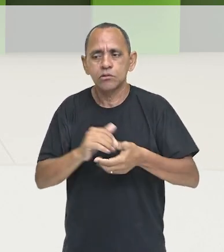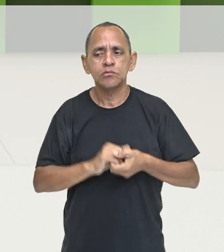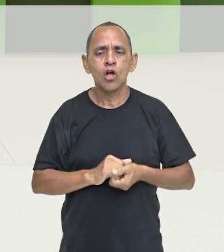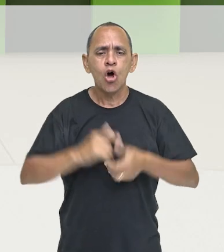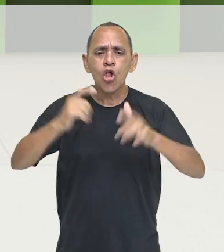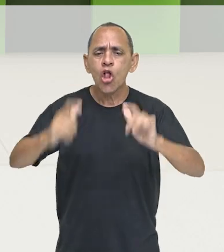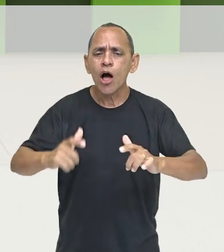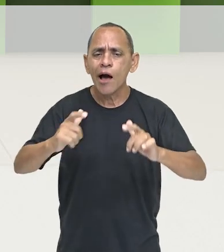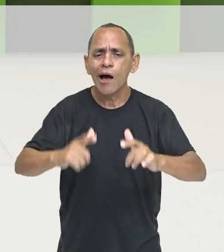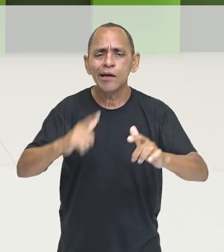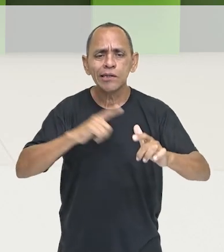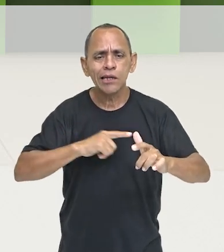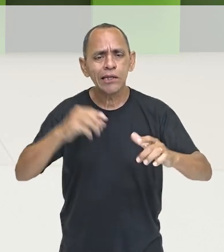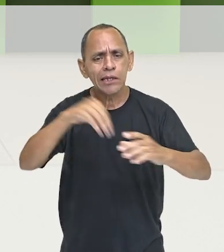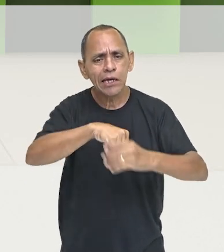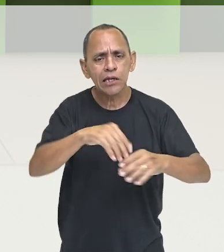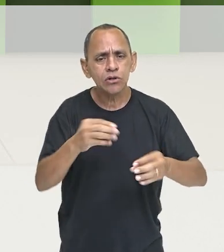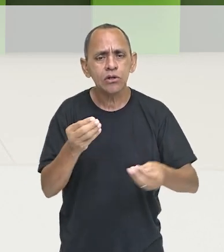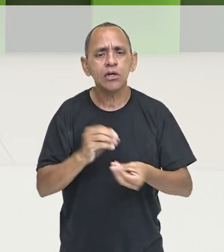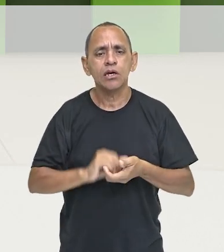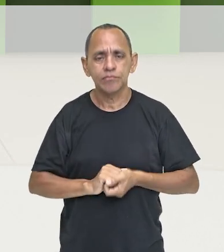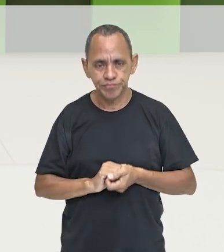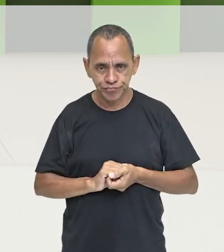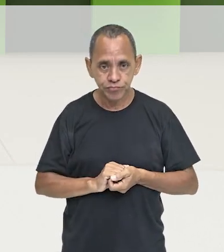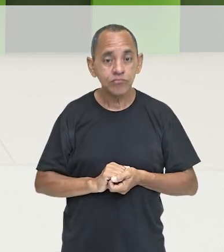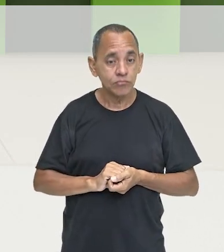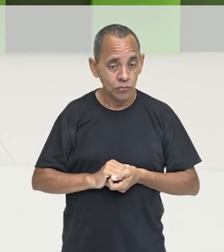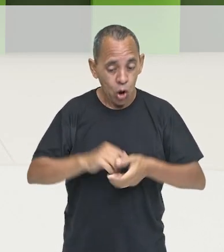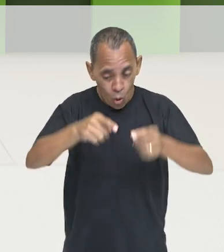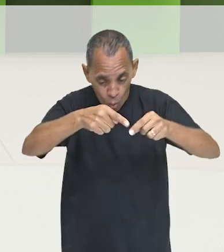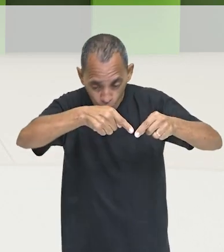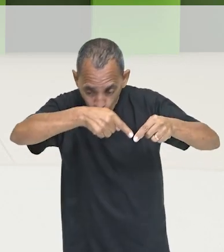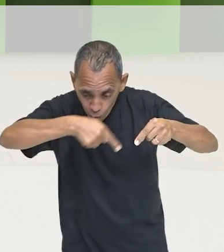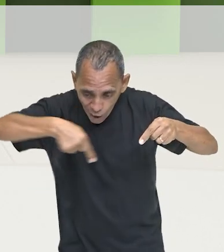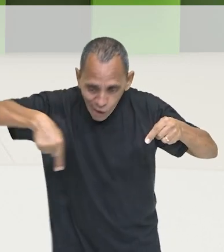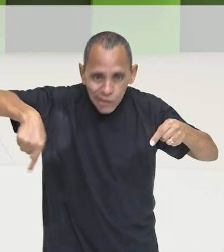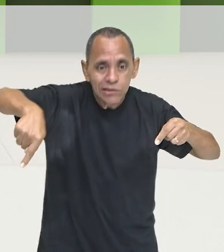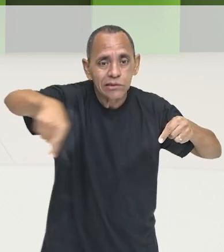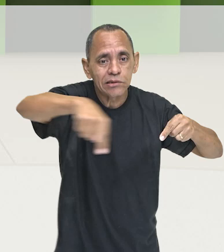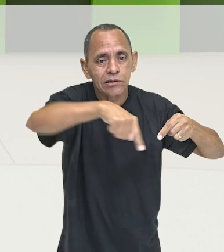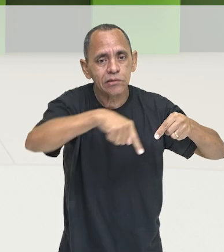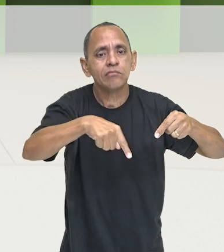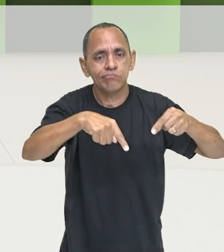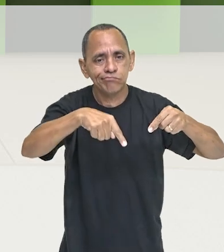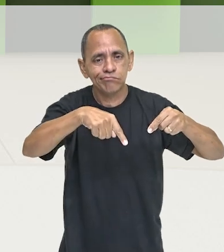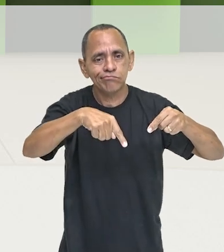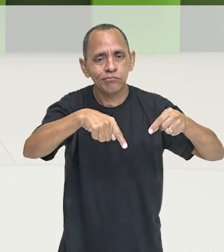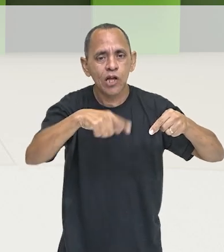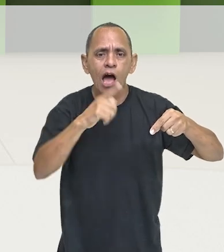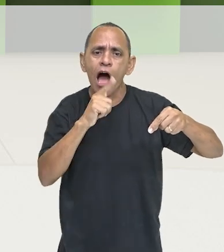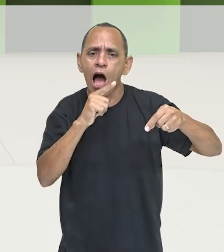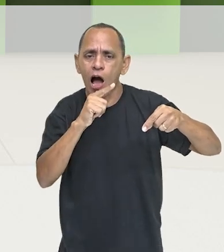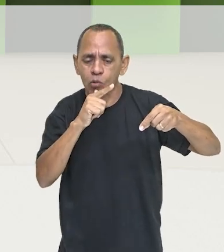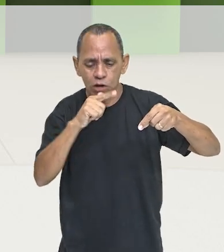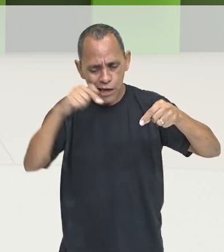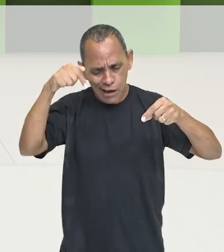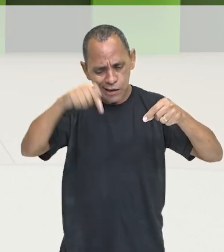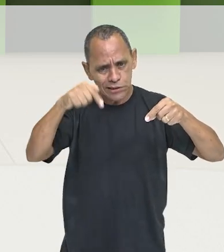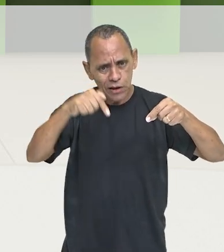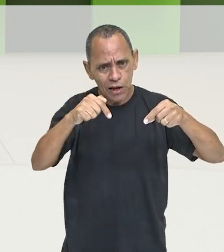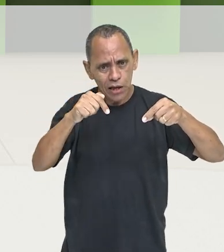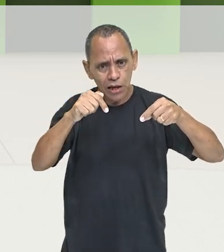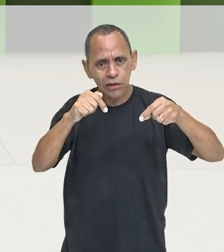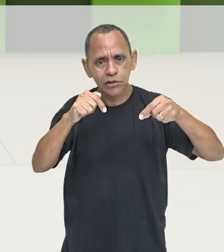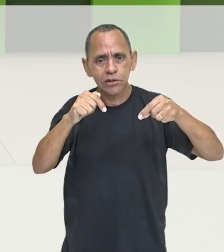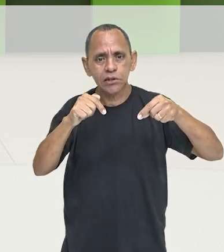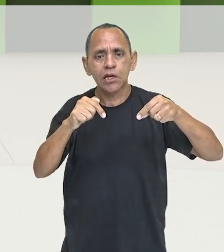ó, logo que acontece primeiro, aqui nós temos o reservatório, e esse reservatório cheio deixa passar a água, né, tem ali